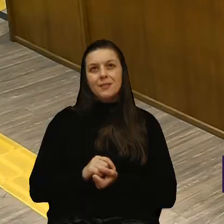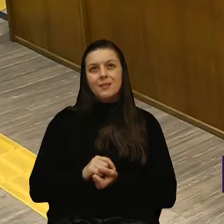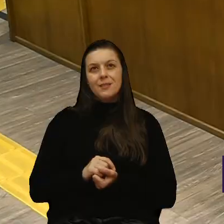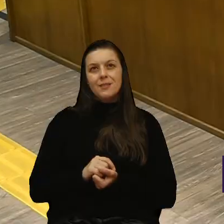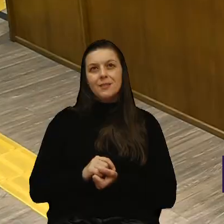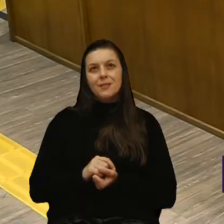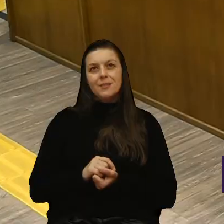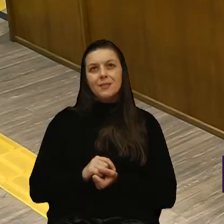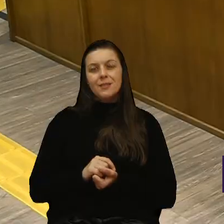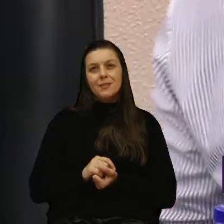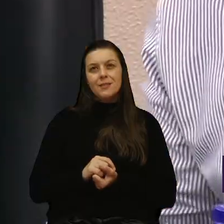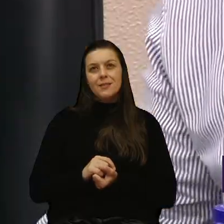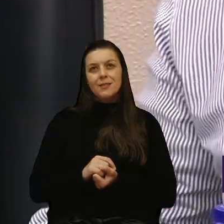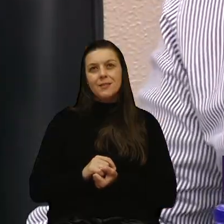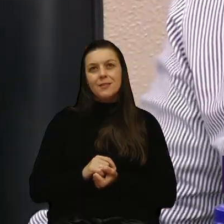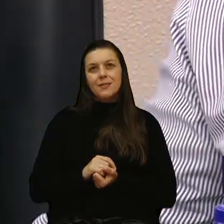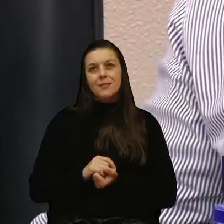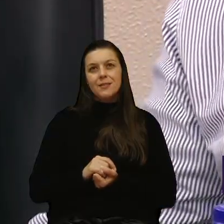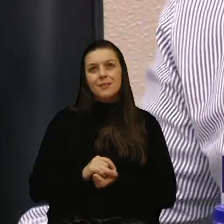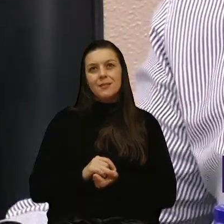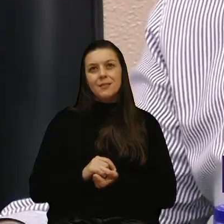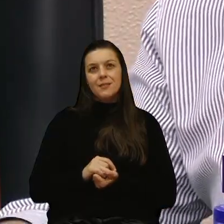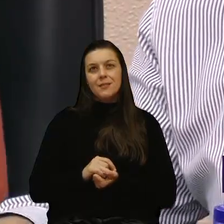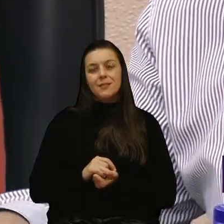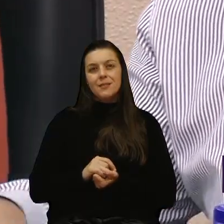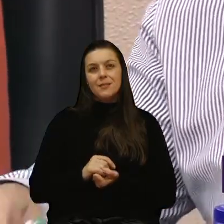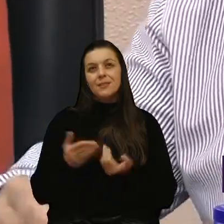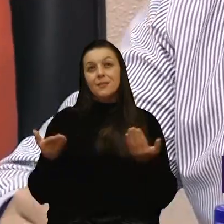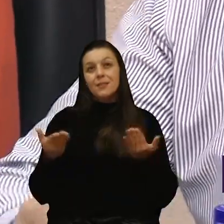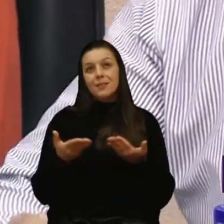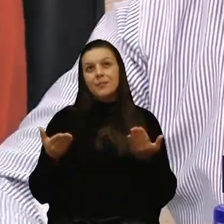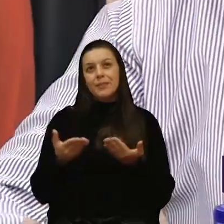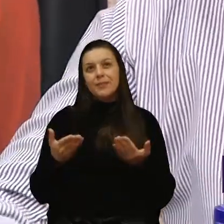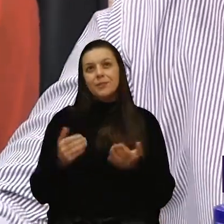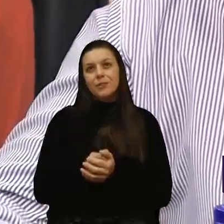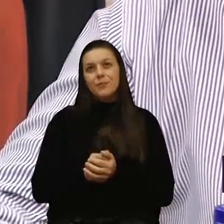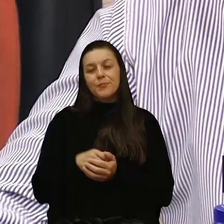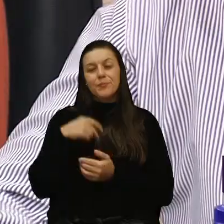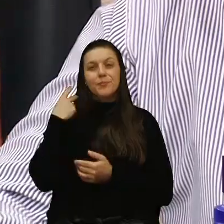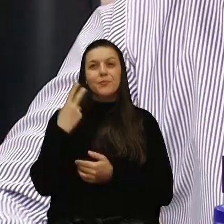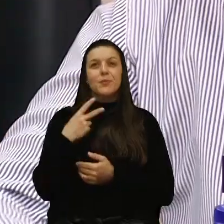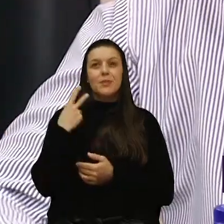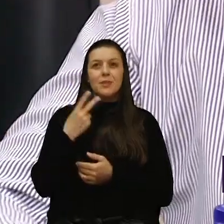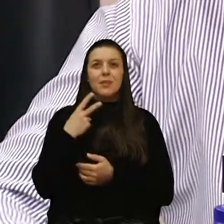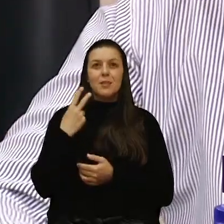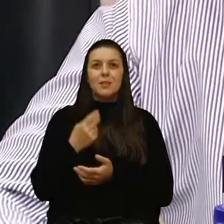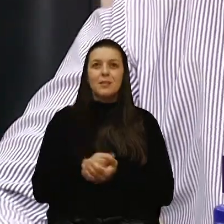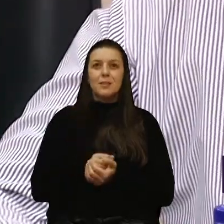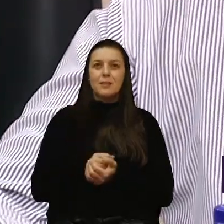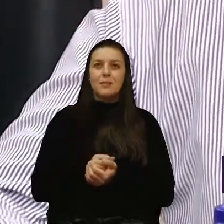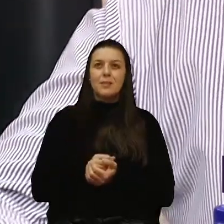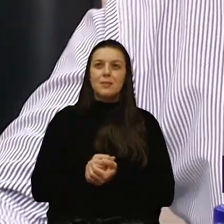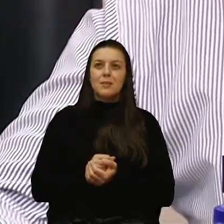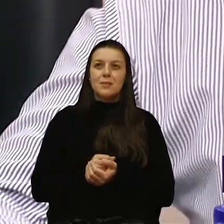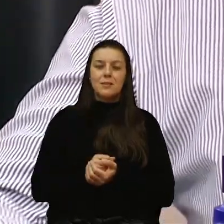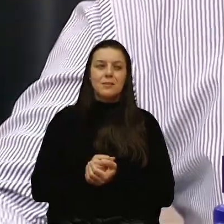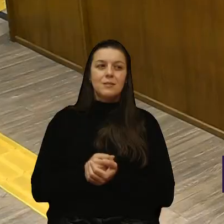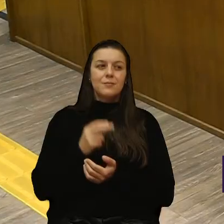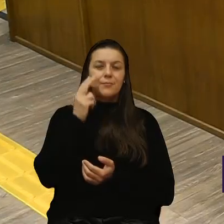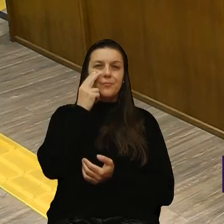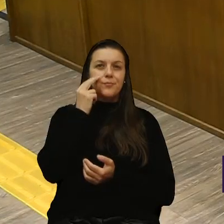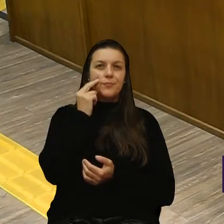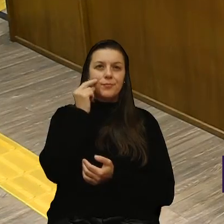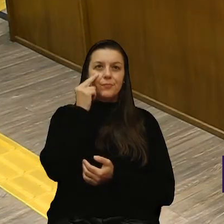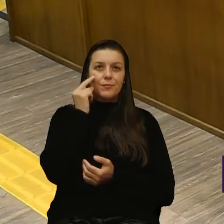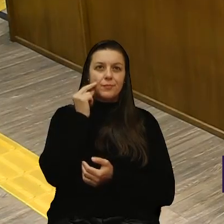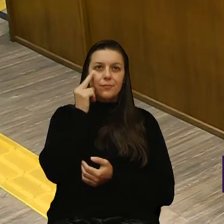Parabéns, vereadora Estela Balardim. E agora, vereador Cláudio Libardi, parafraseando